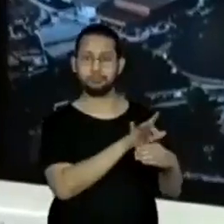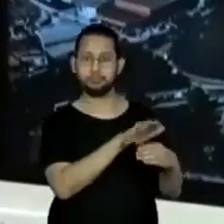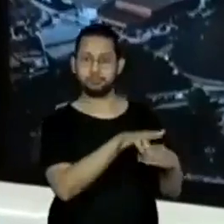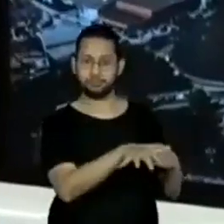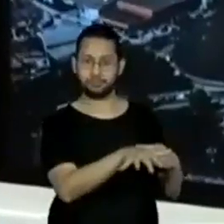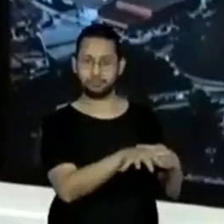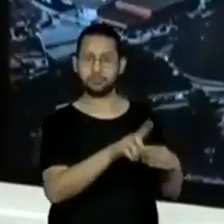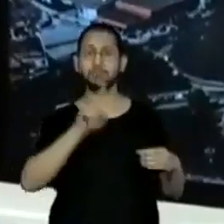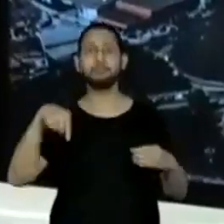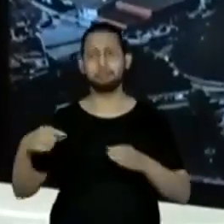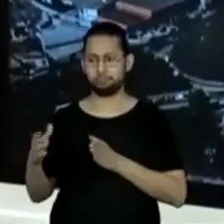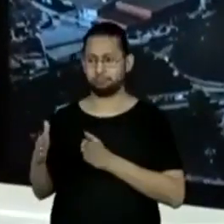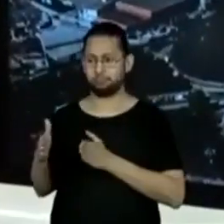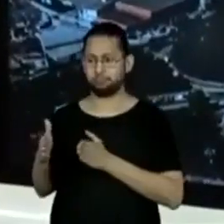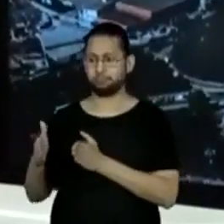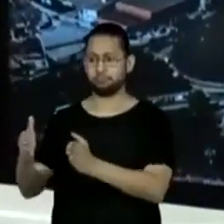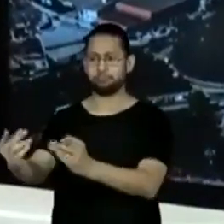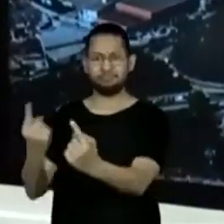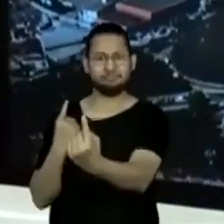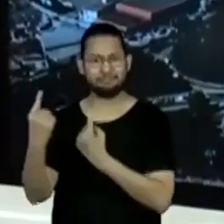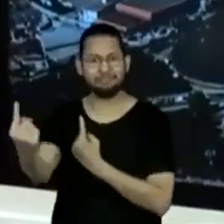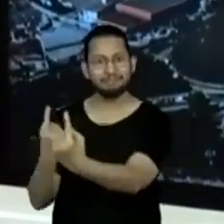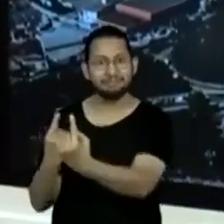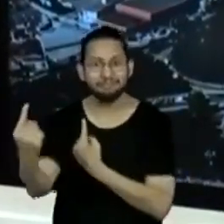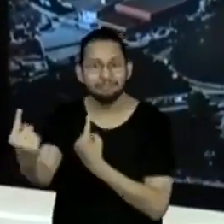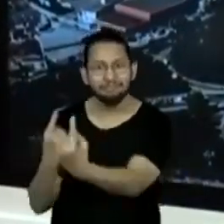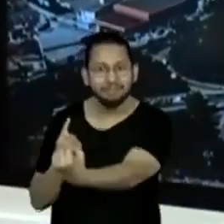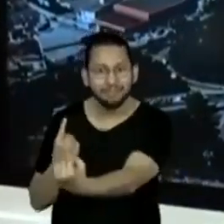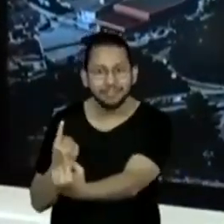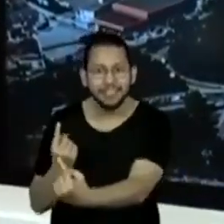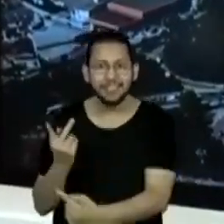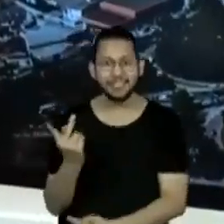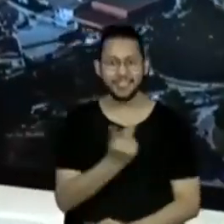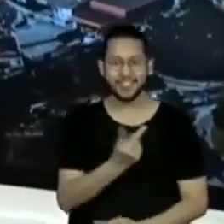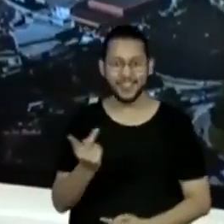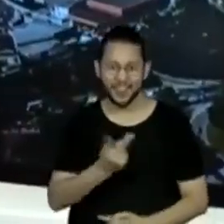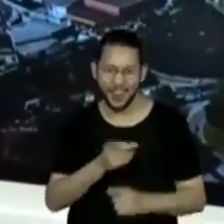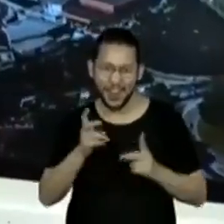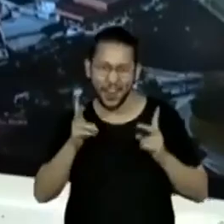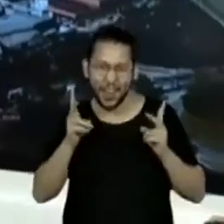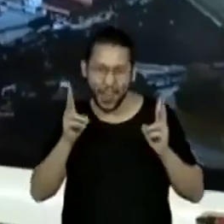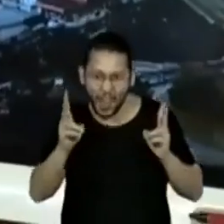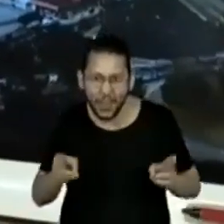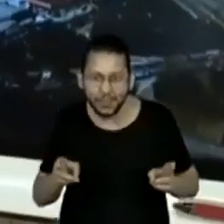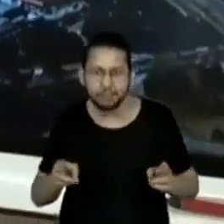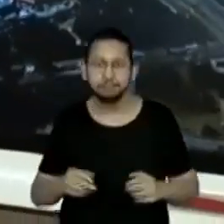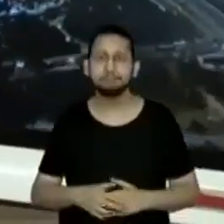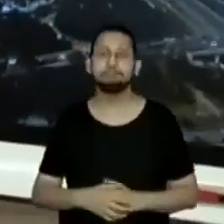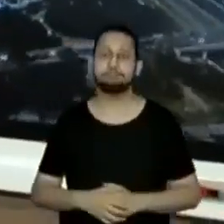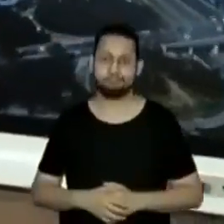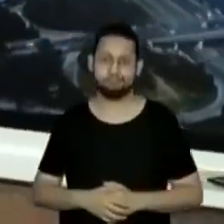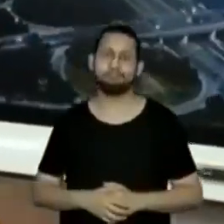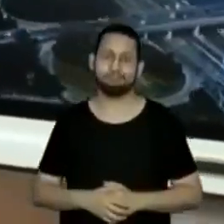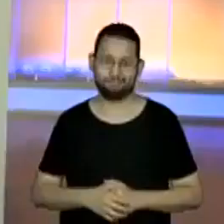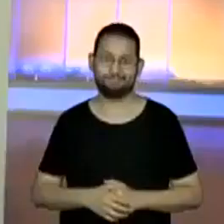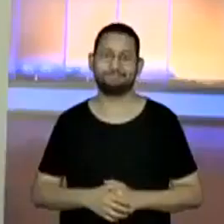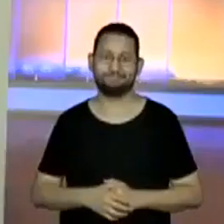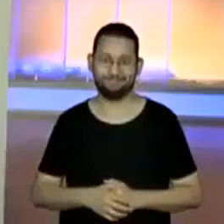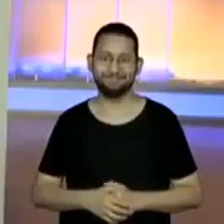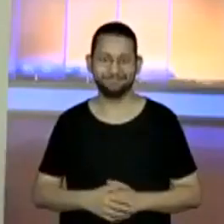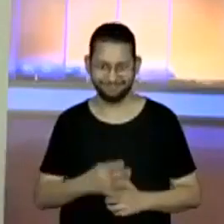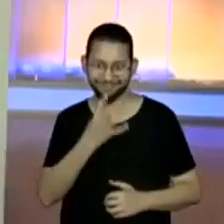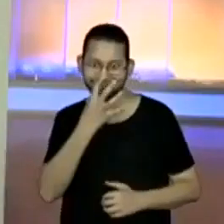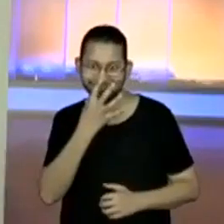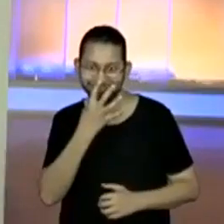vamos pensar, é possível que esse seja o mesmo rio? Gente, sim, é possível. Olha